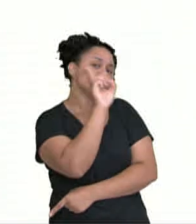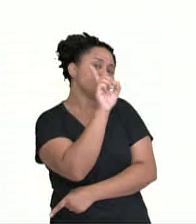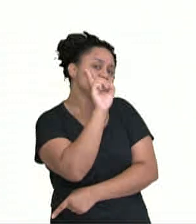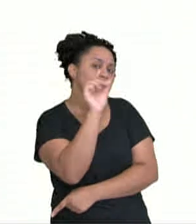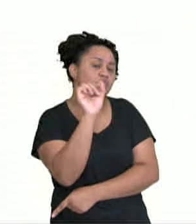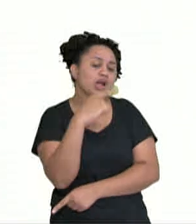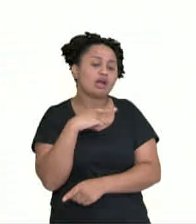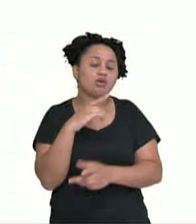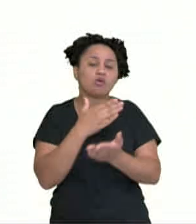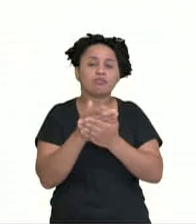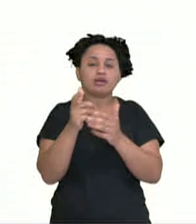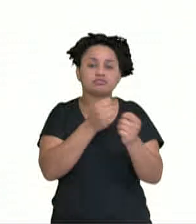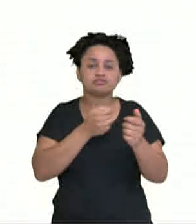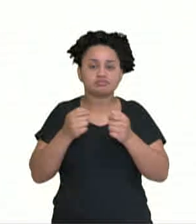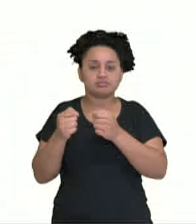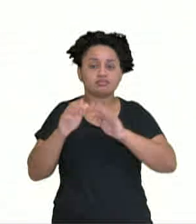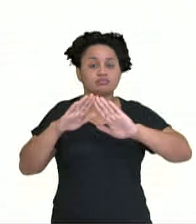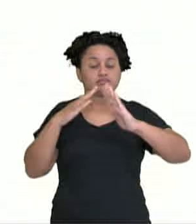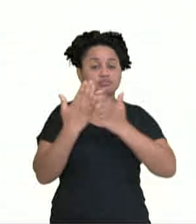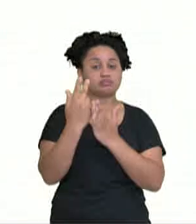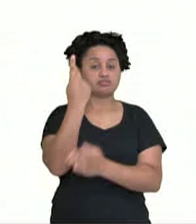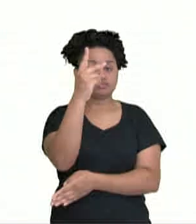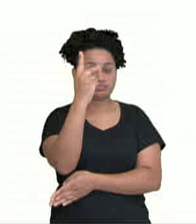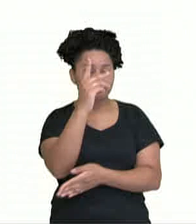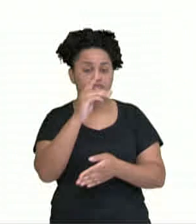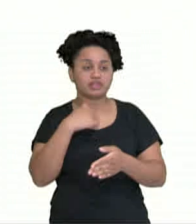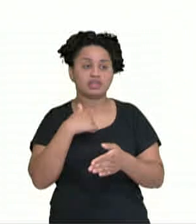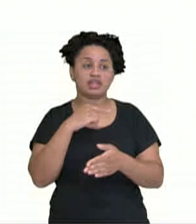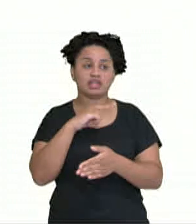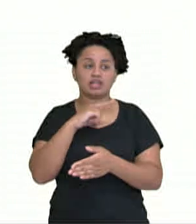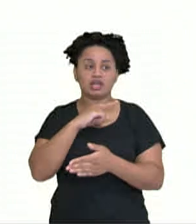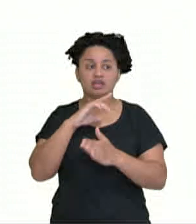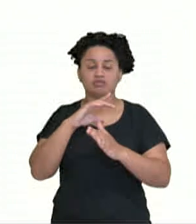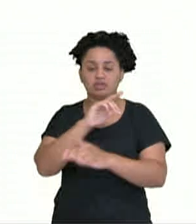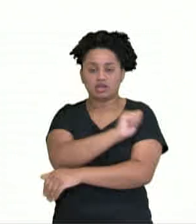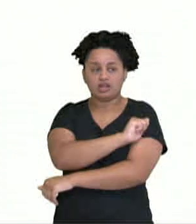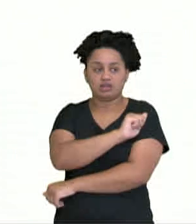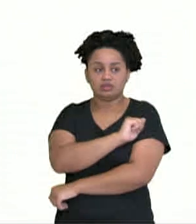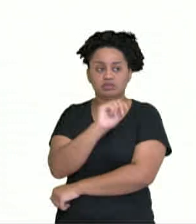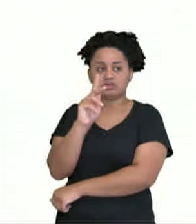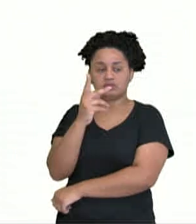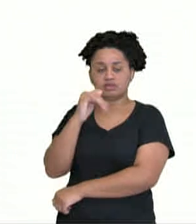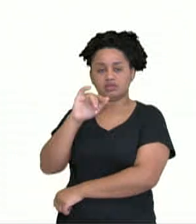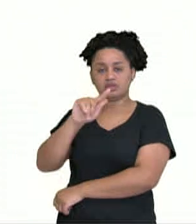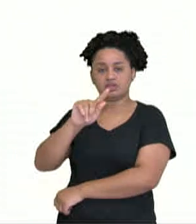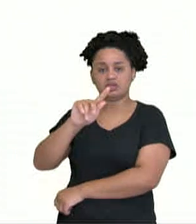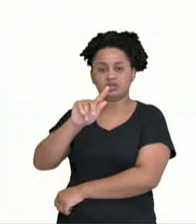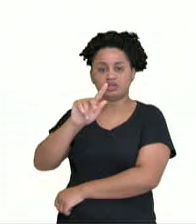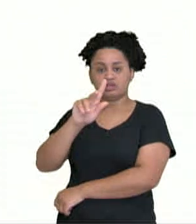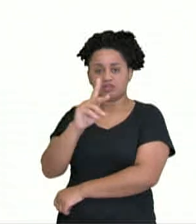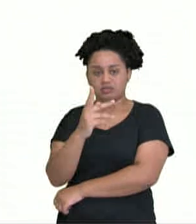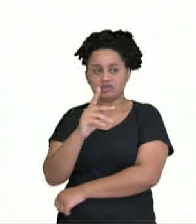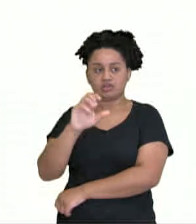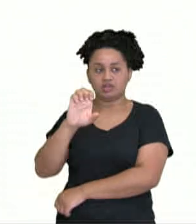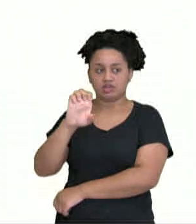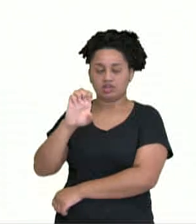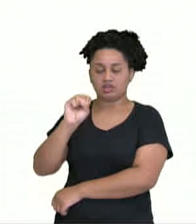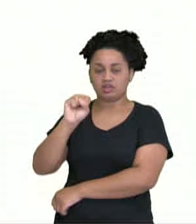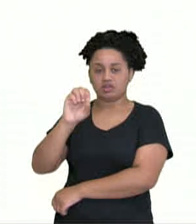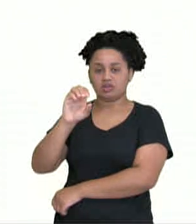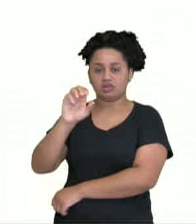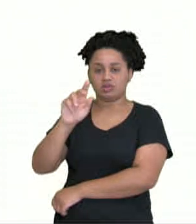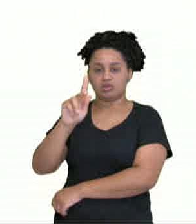começa a chegar às escolas dos Estados Unidos. Os alunos do high school, que é o equivalente ao nosso ensino médio, podem participar